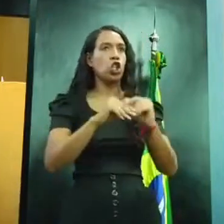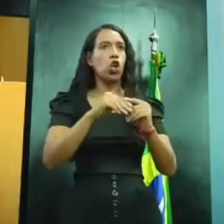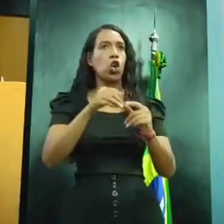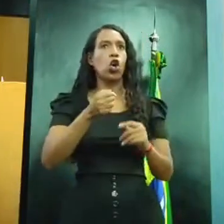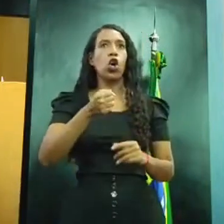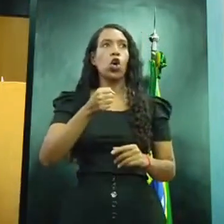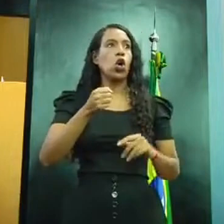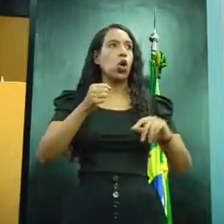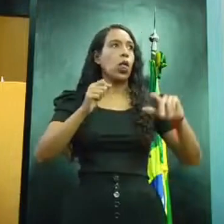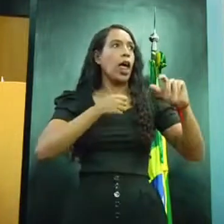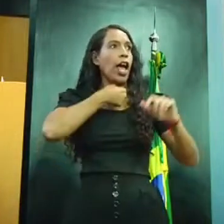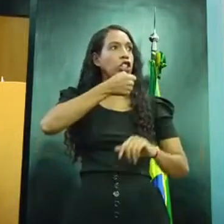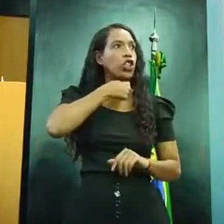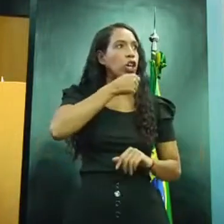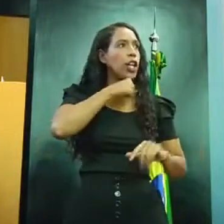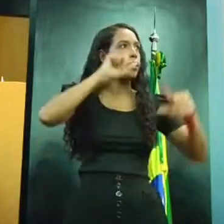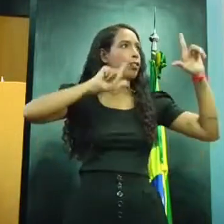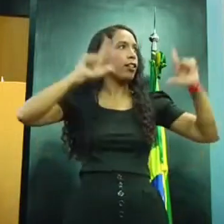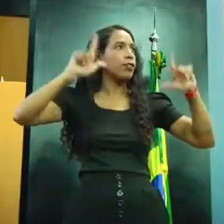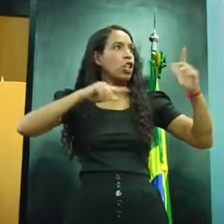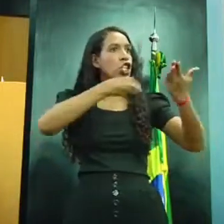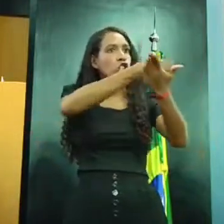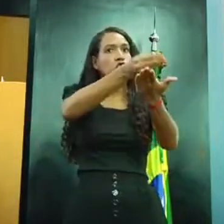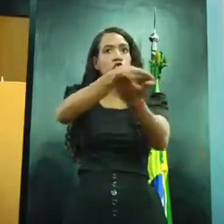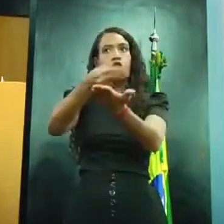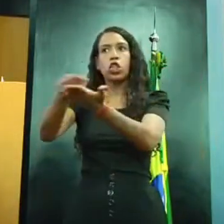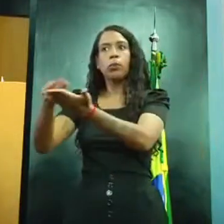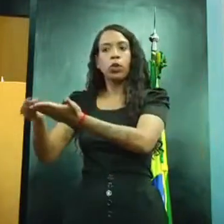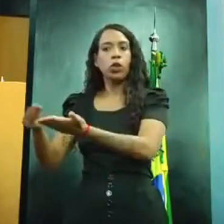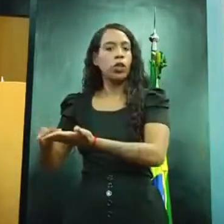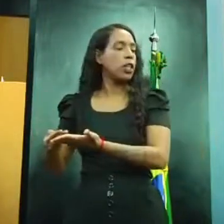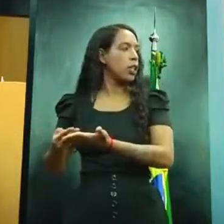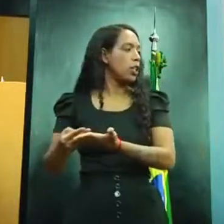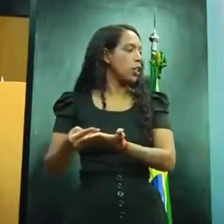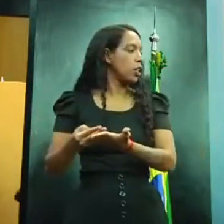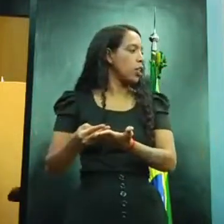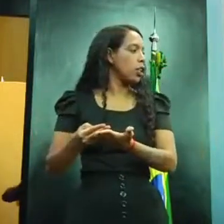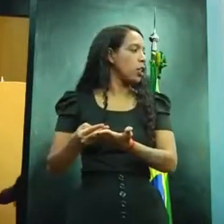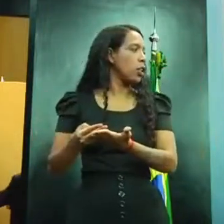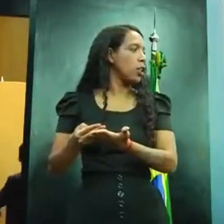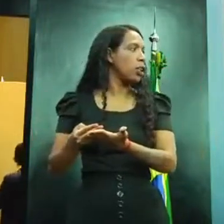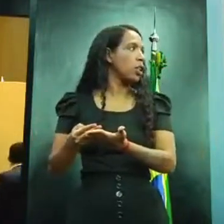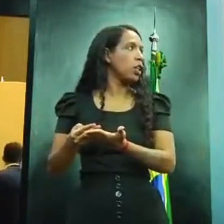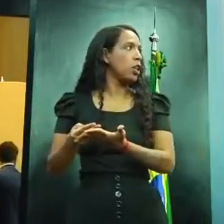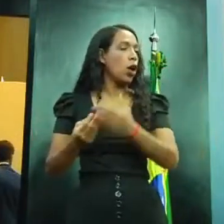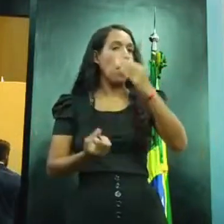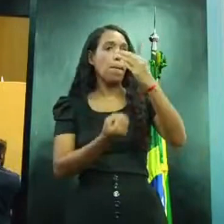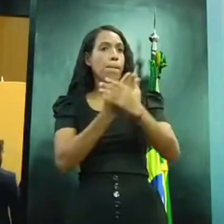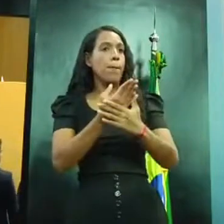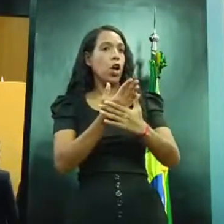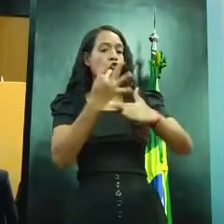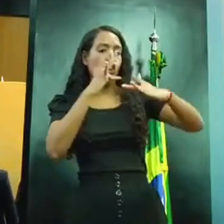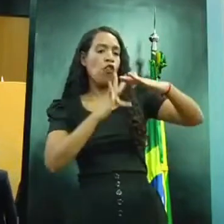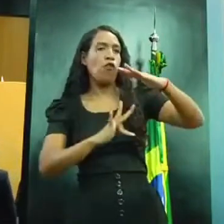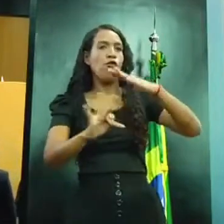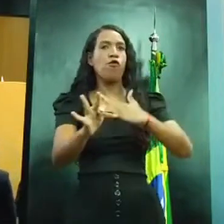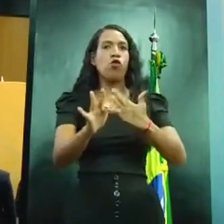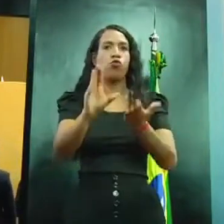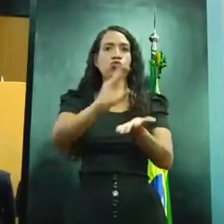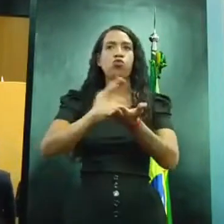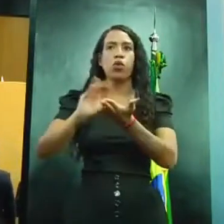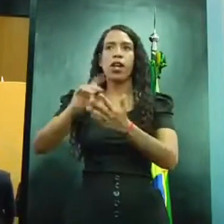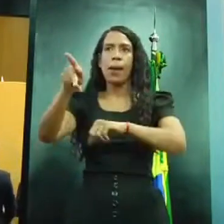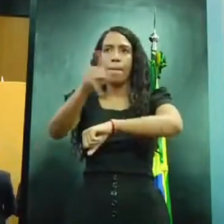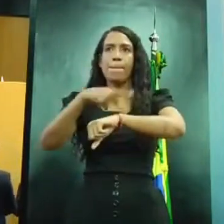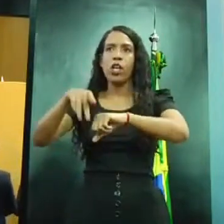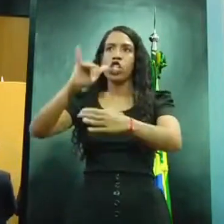imprensa ver, e a gente vai distribuir para toda a imprensa, uma publicação do Fundo Monetário Internacional, agora